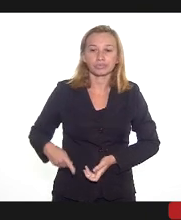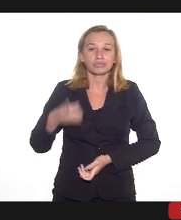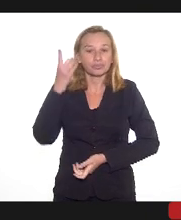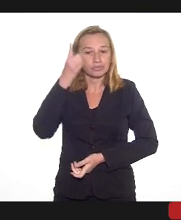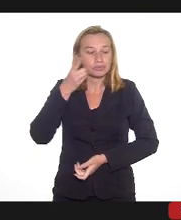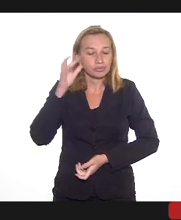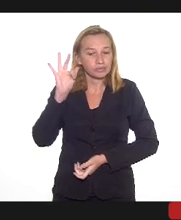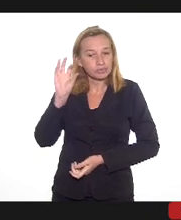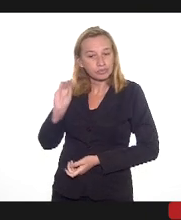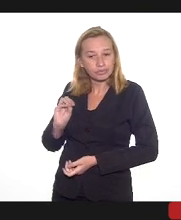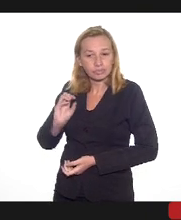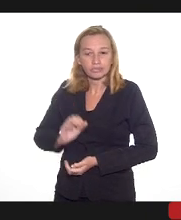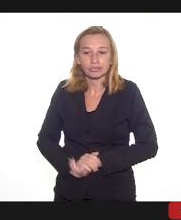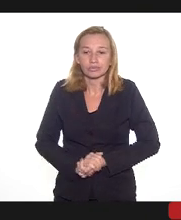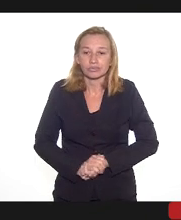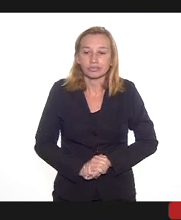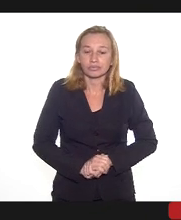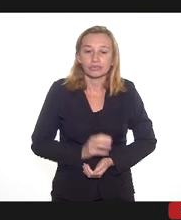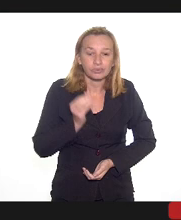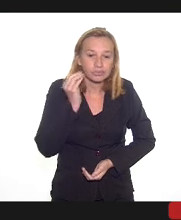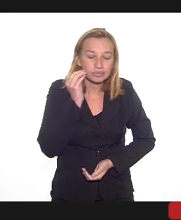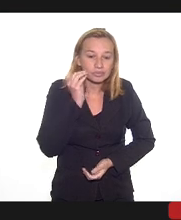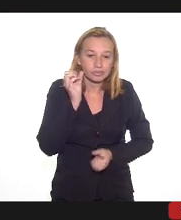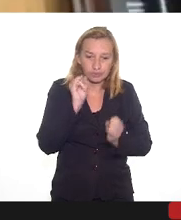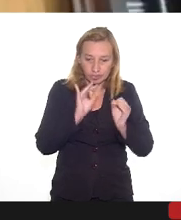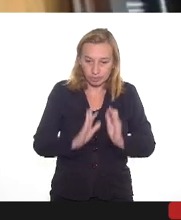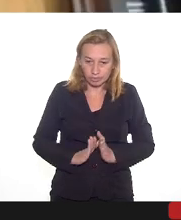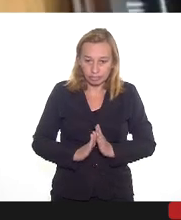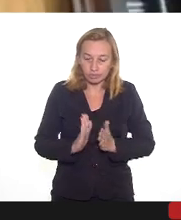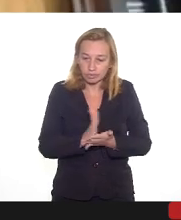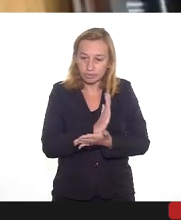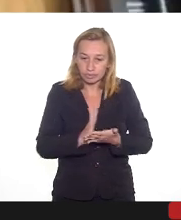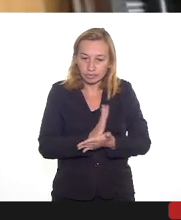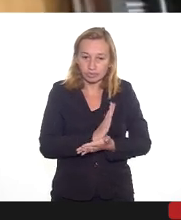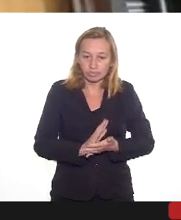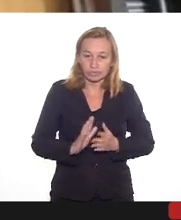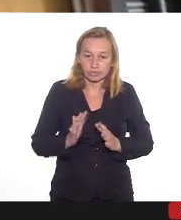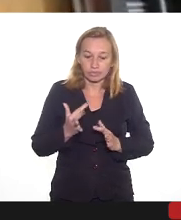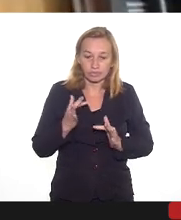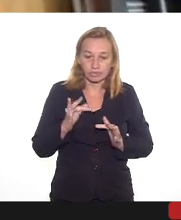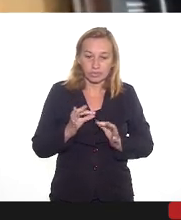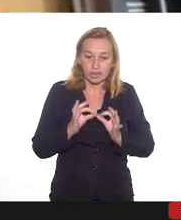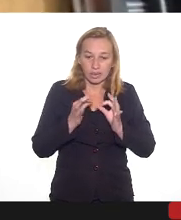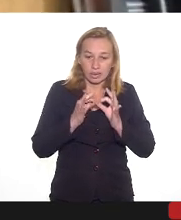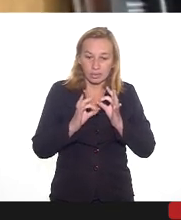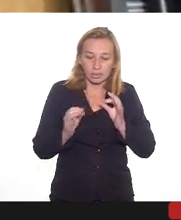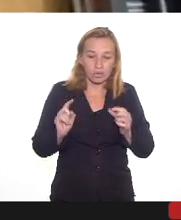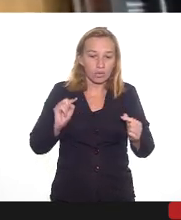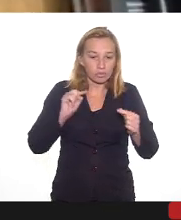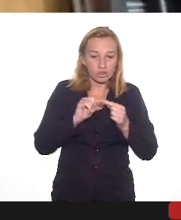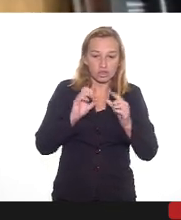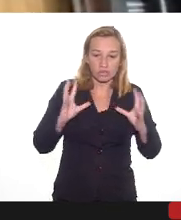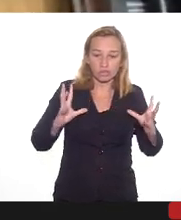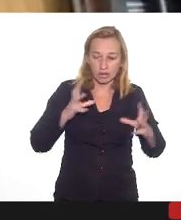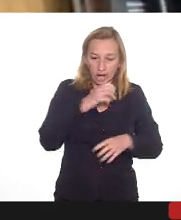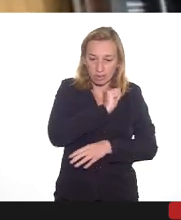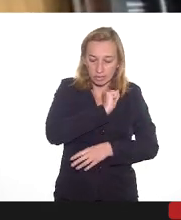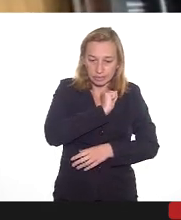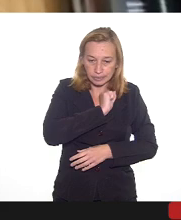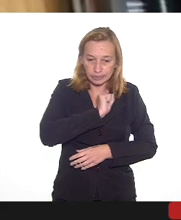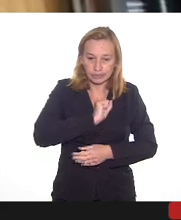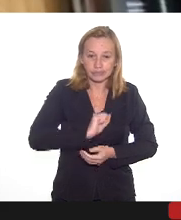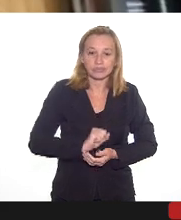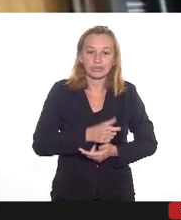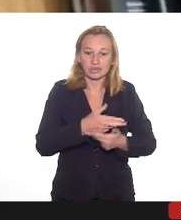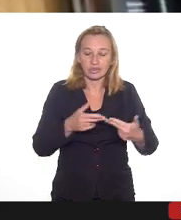Flávio Serafini, pela oportunidade de explicar mais algumas questões. Eu vou tentar ser tão objetivo quanto possível, porque sim, foram